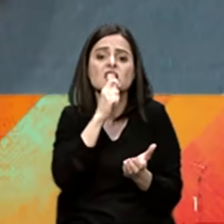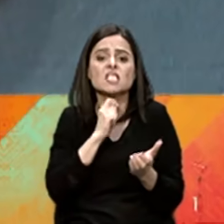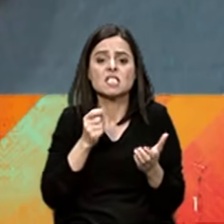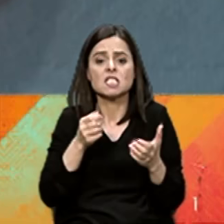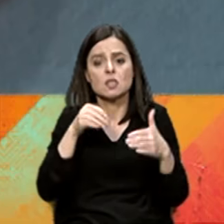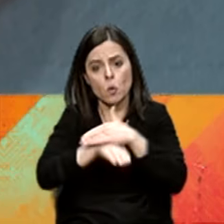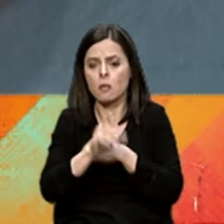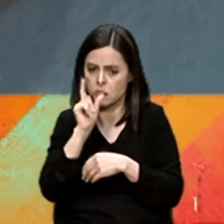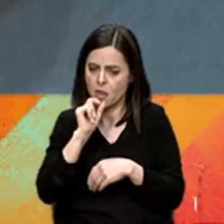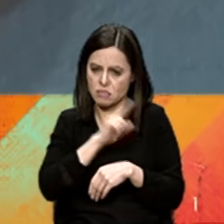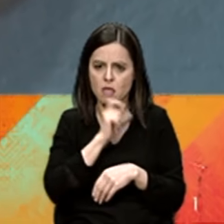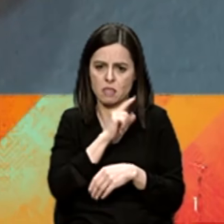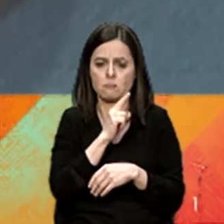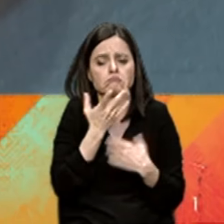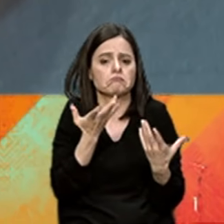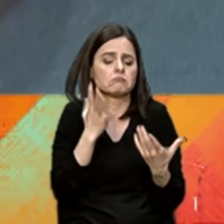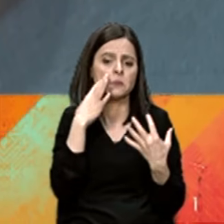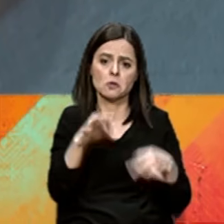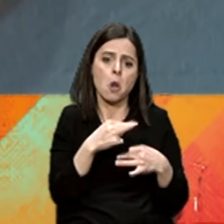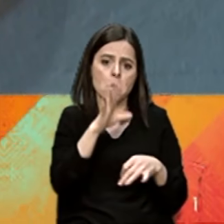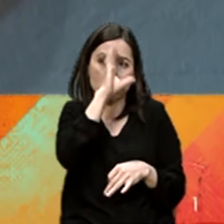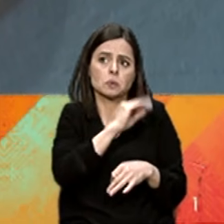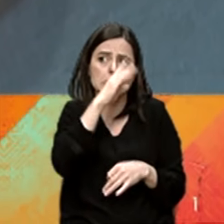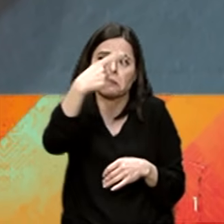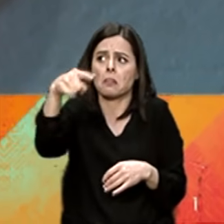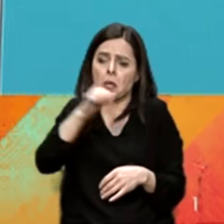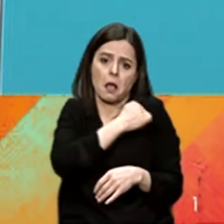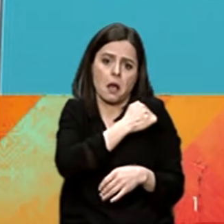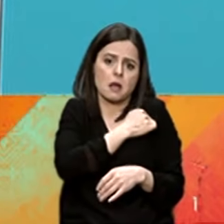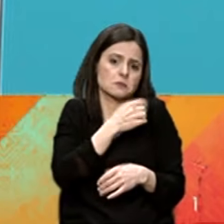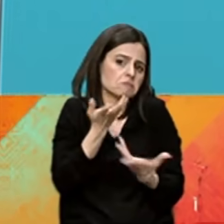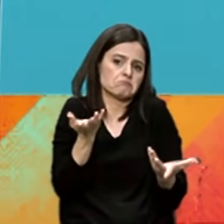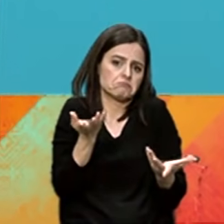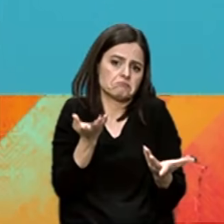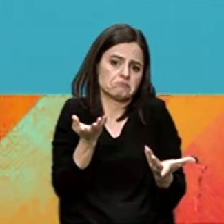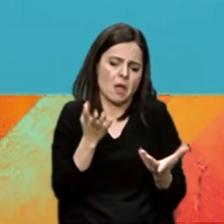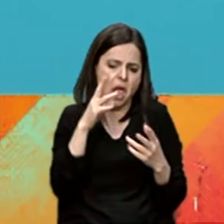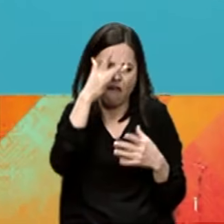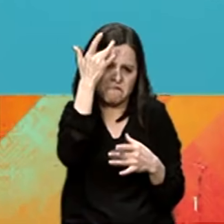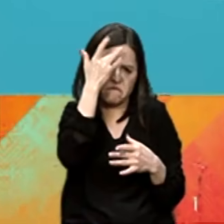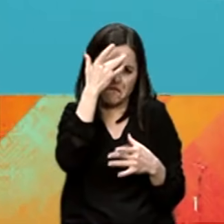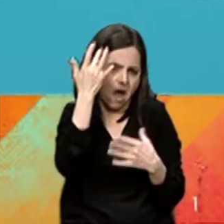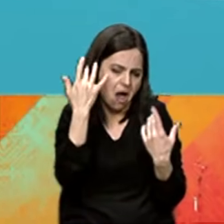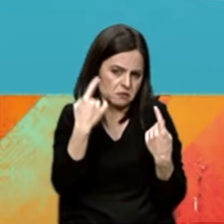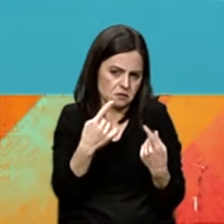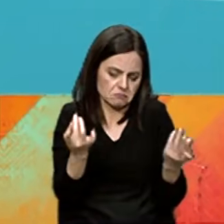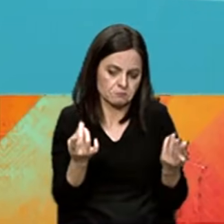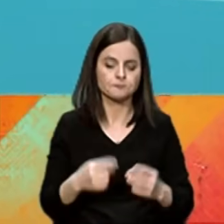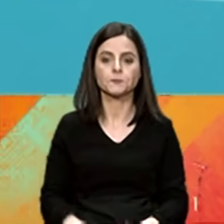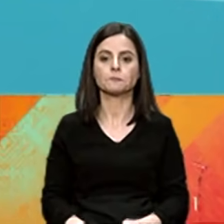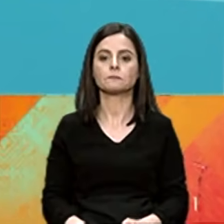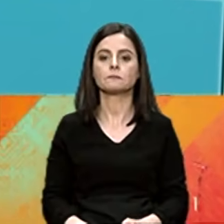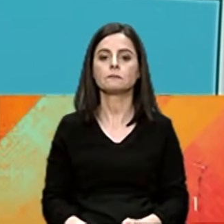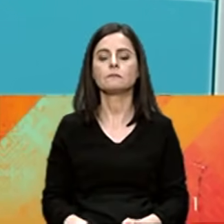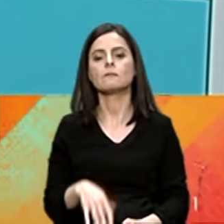Normalmente são ingredientes, não sei se têm em casa, mas assim de uma maneira geral são ingredientes quase acessíveis e fáceis de encontrar. Nada de outro mundo. É uma espécie